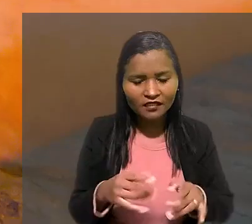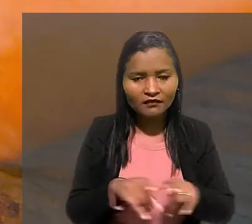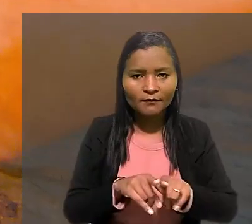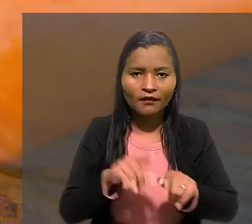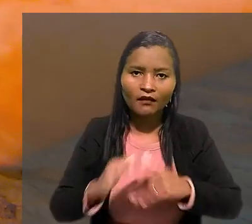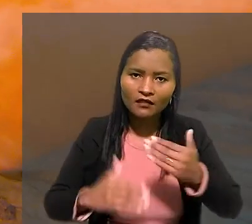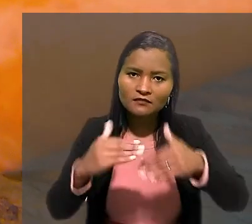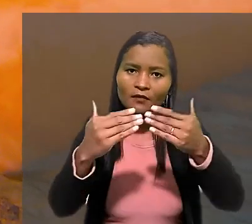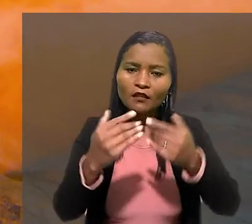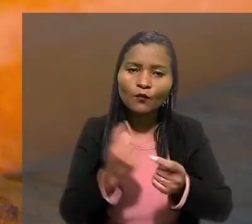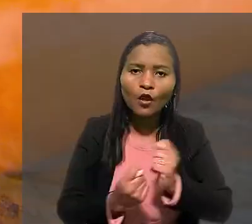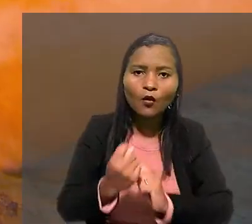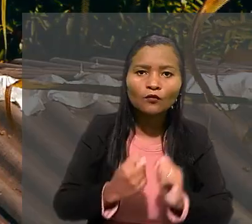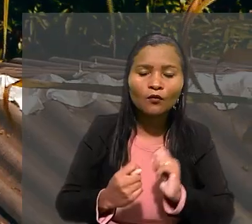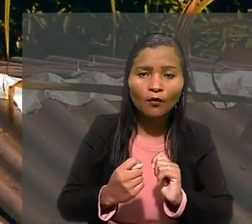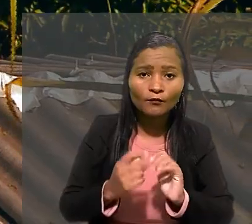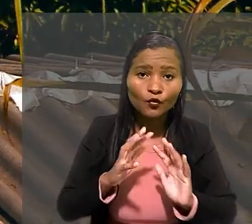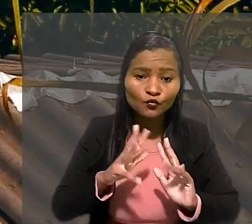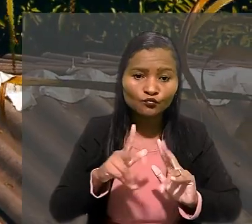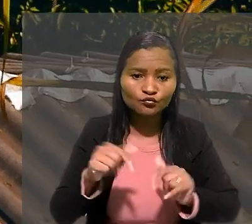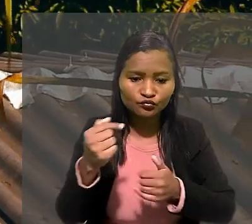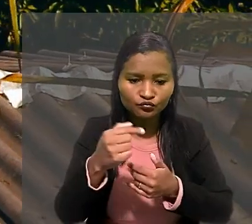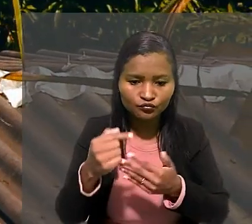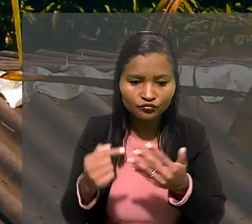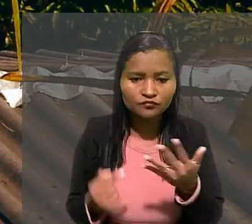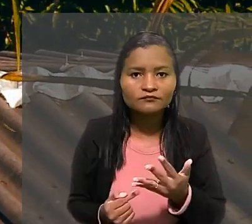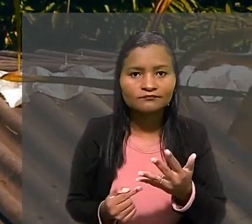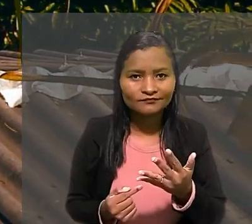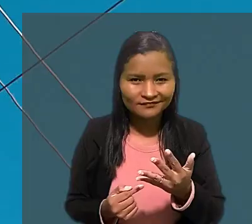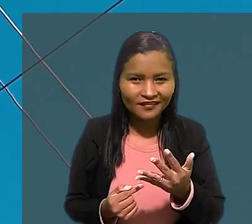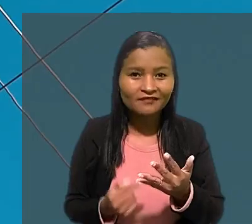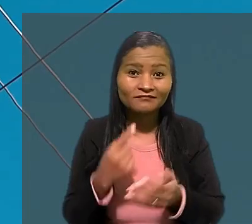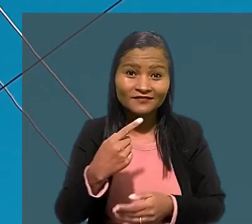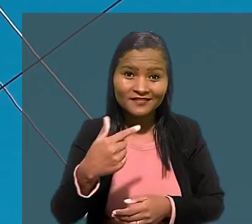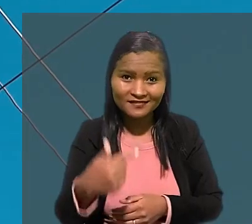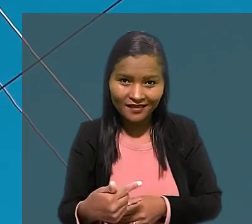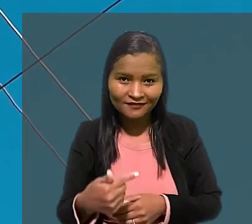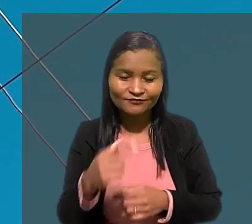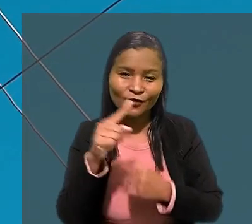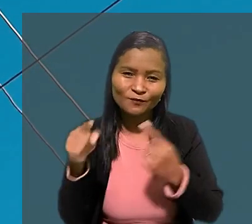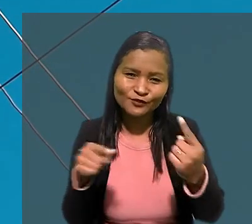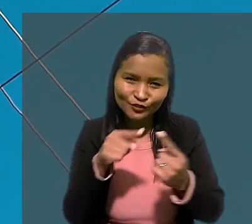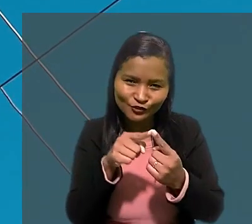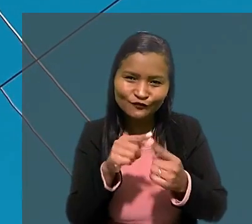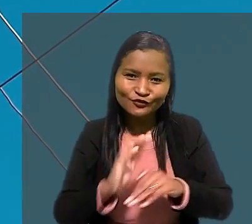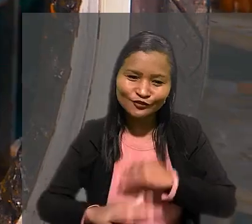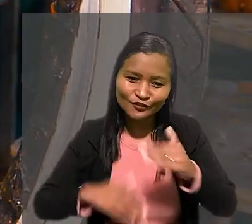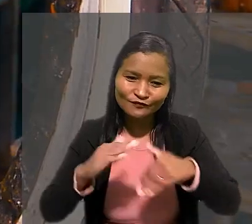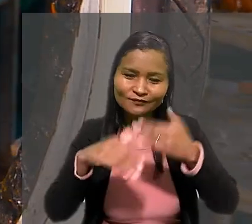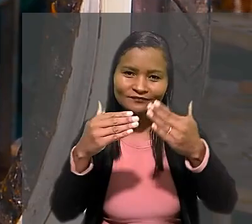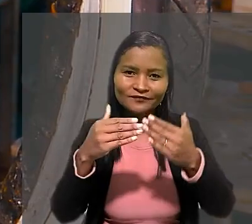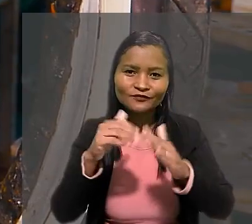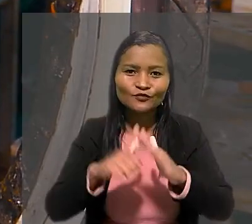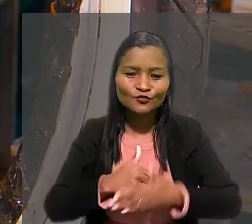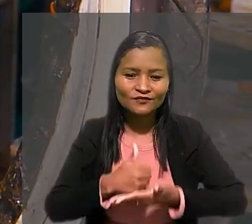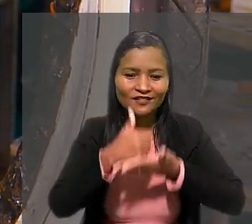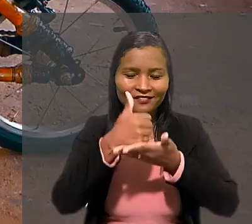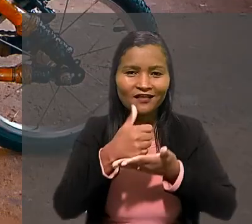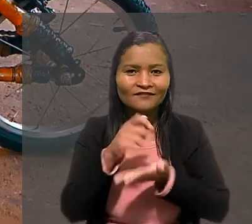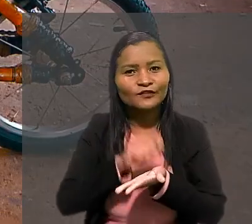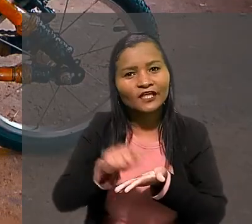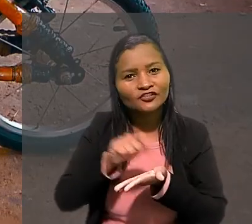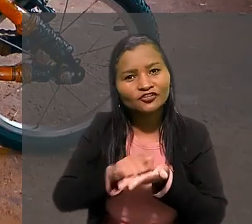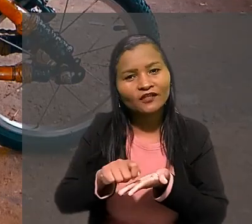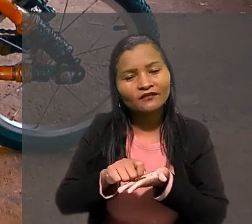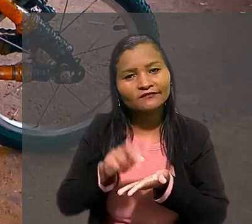o crescimento econômico. Todos esses pontos estão entre os 17 Objetivos de Desenvolvimento Sustentável